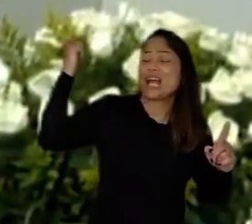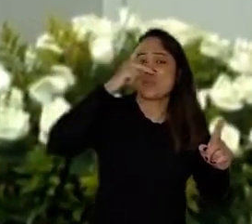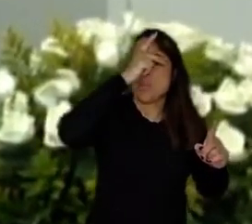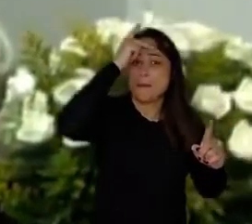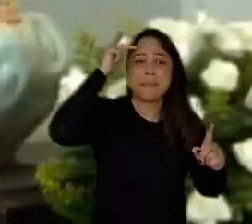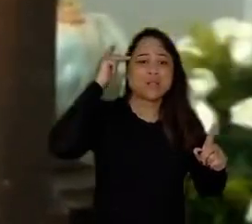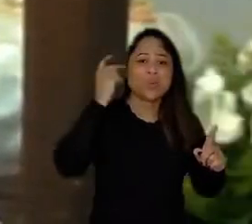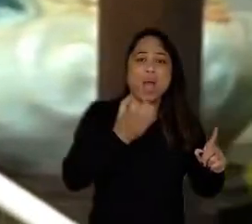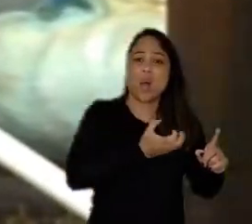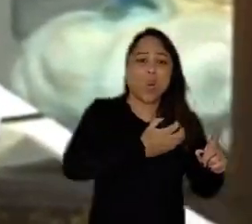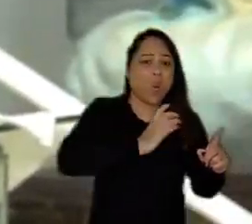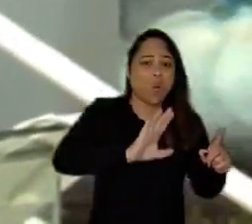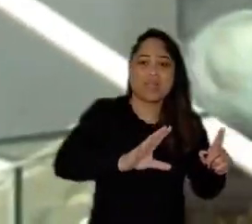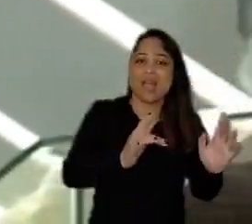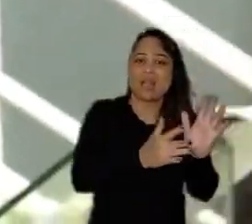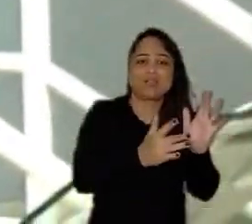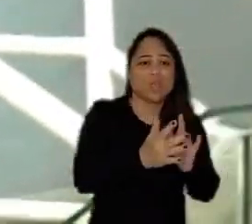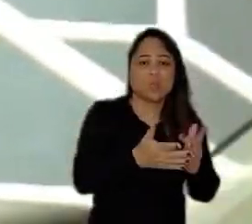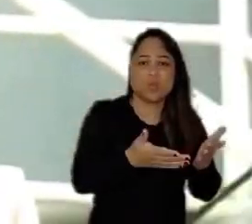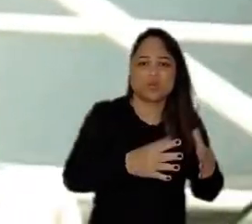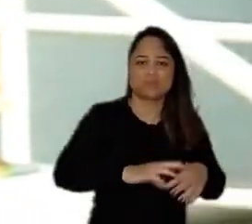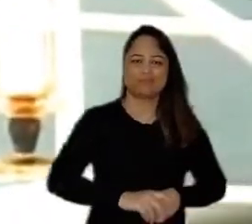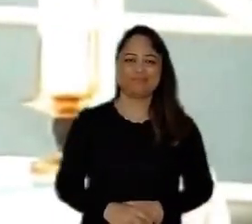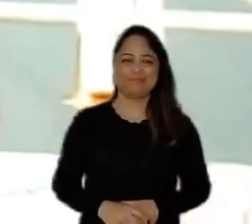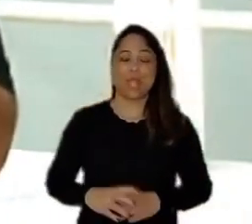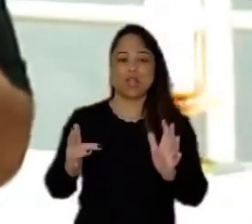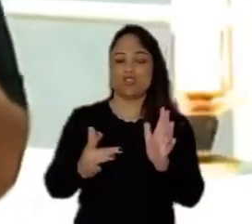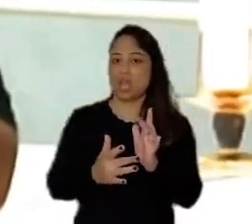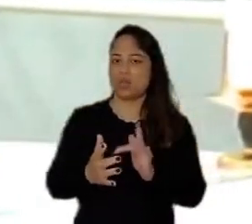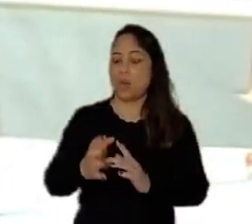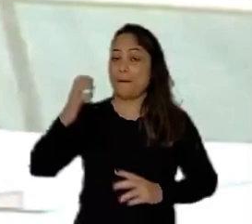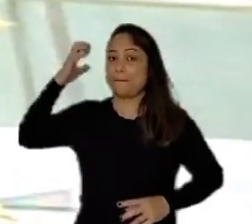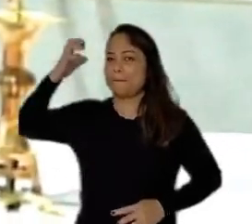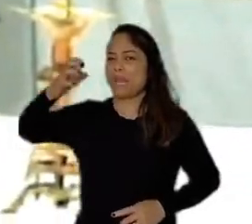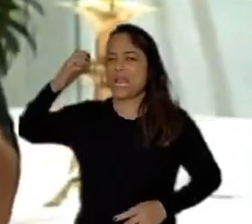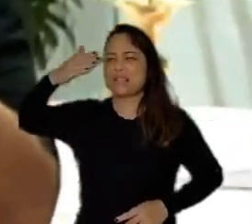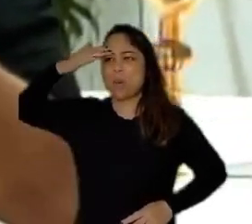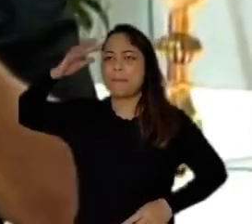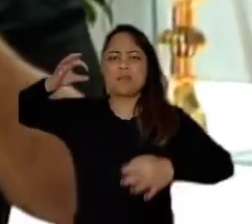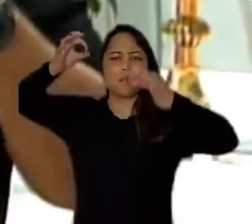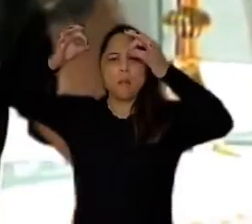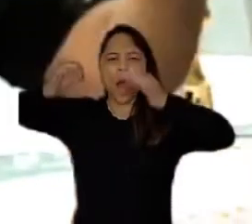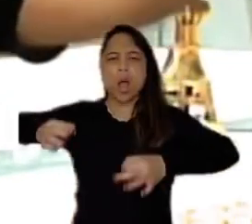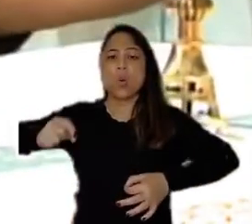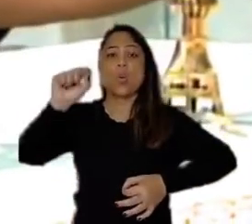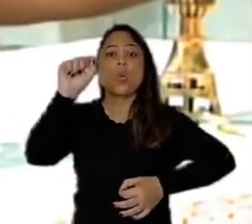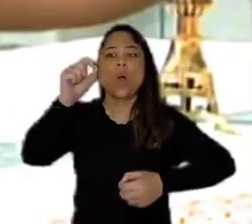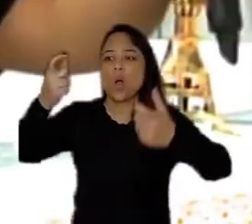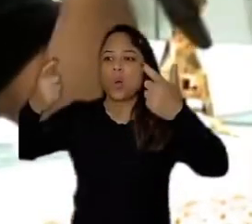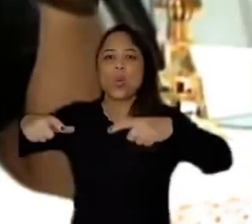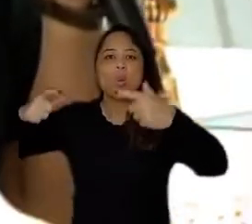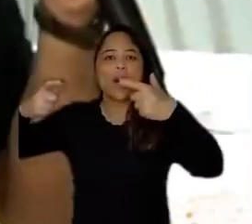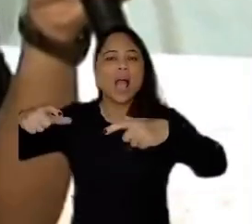As principais pregações que Jesus fez aonde? Me pergunta onde?